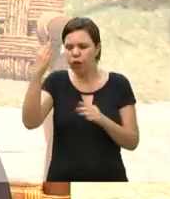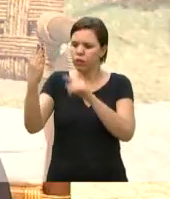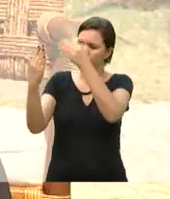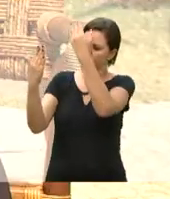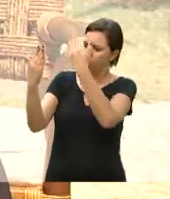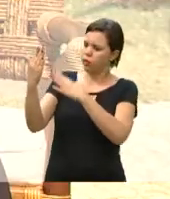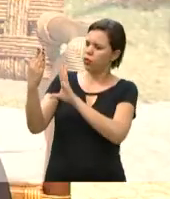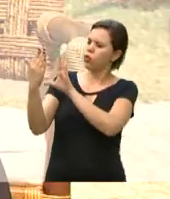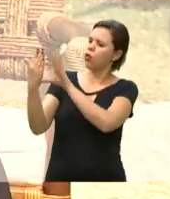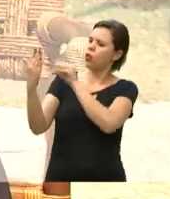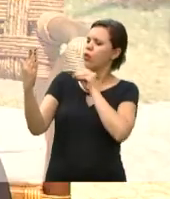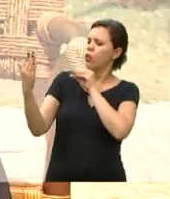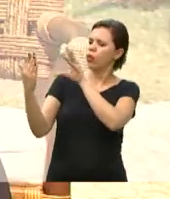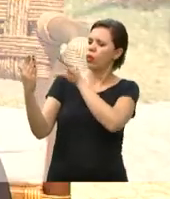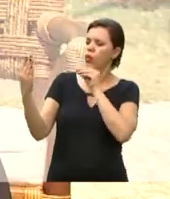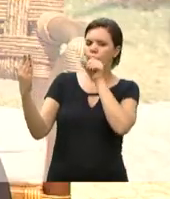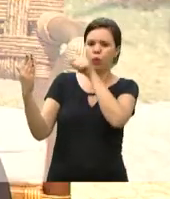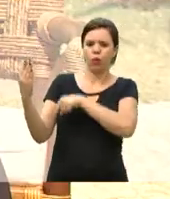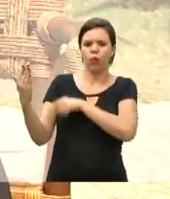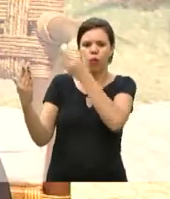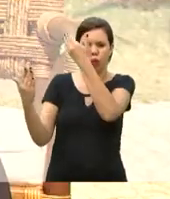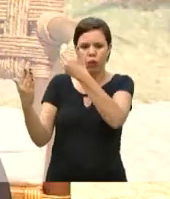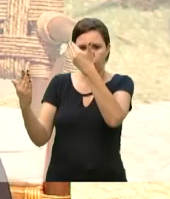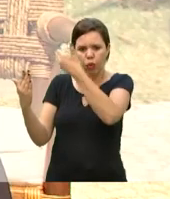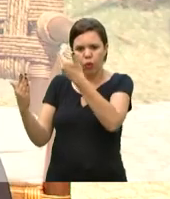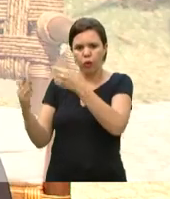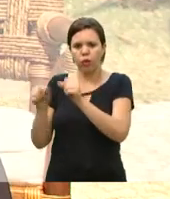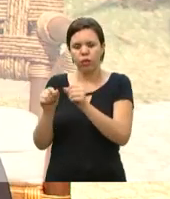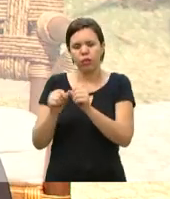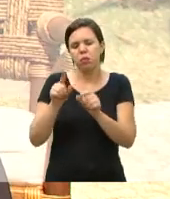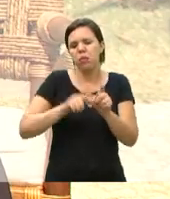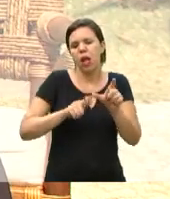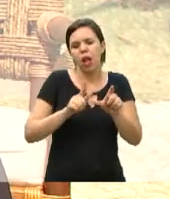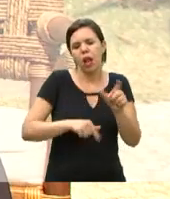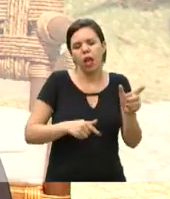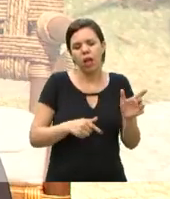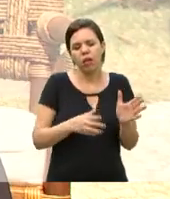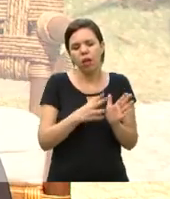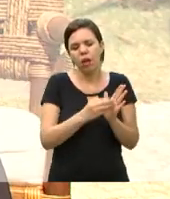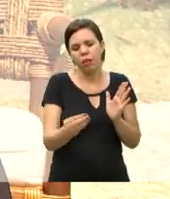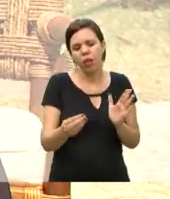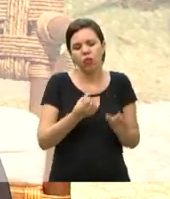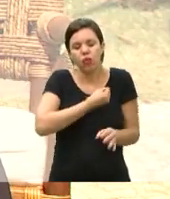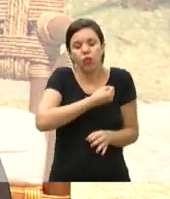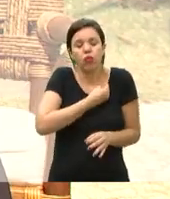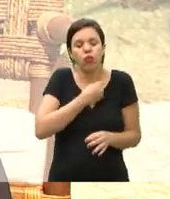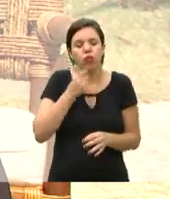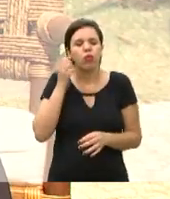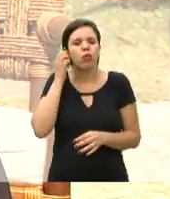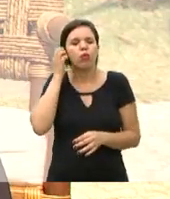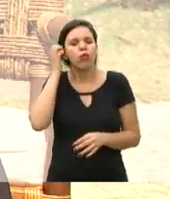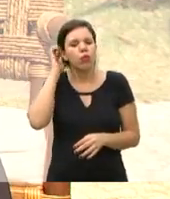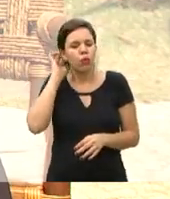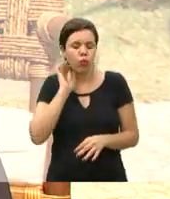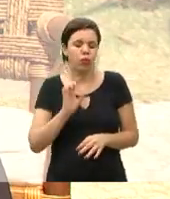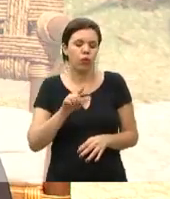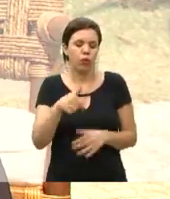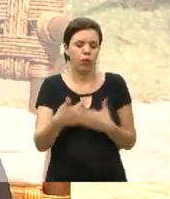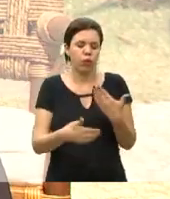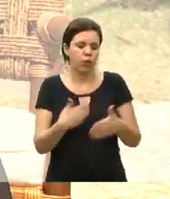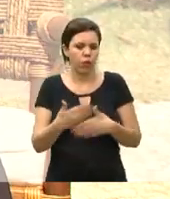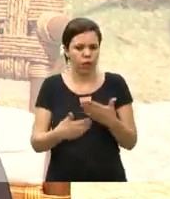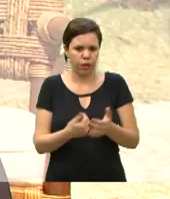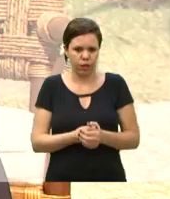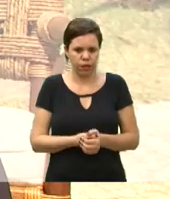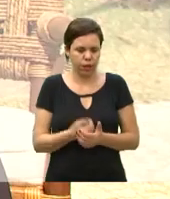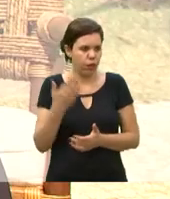Eu imito uma. Letra, um número, eu imito. Uhum. Depois eu